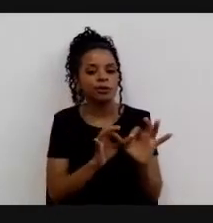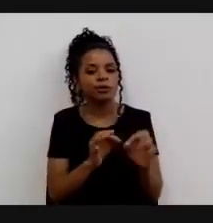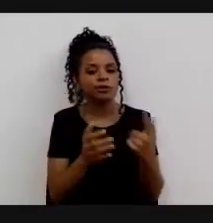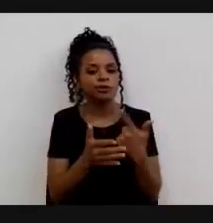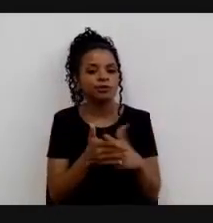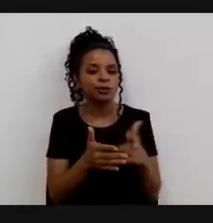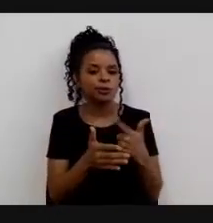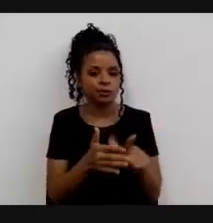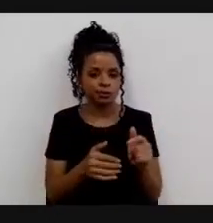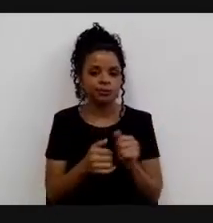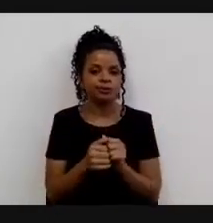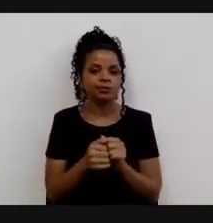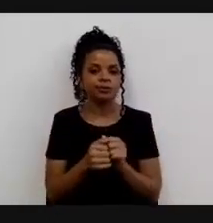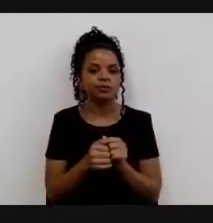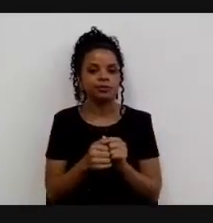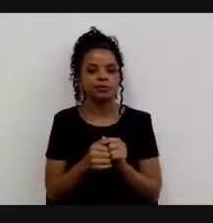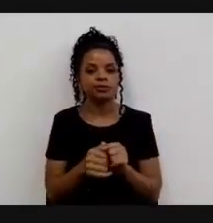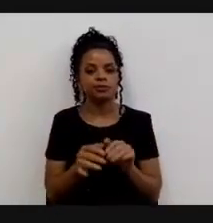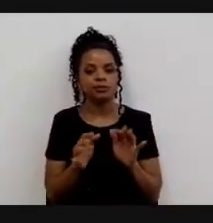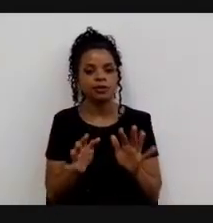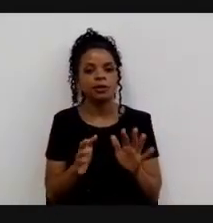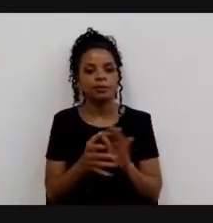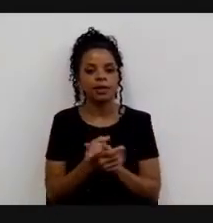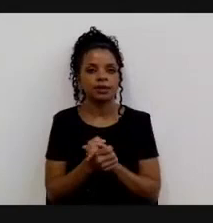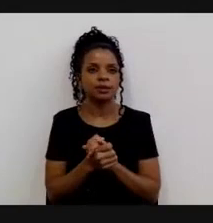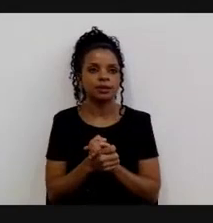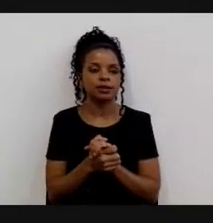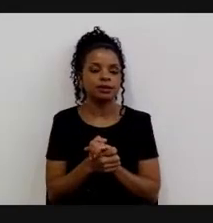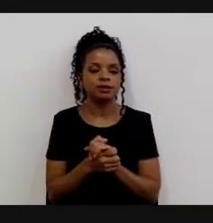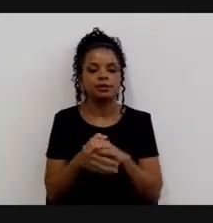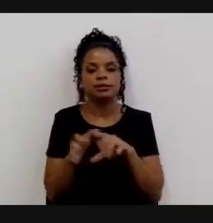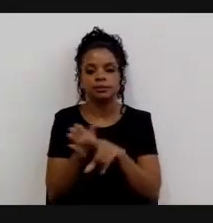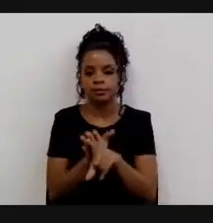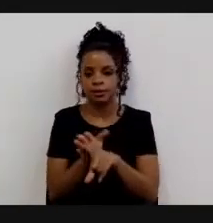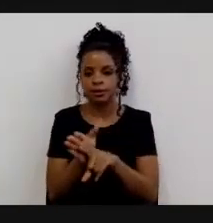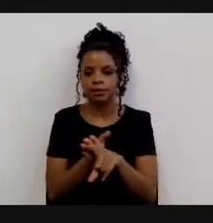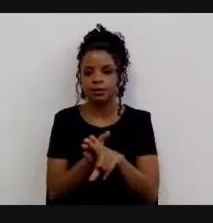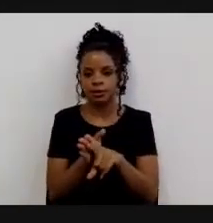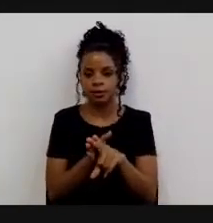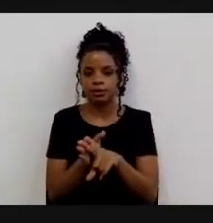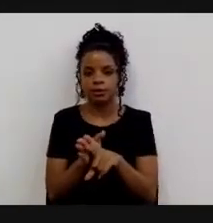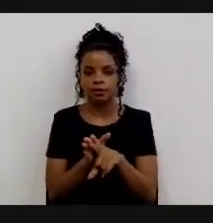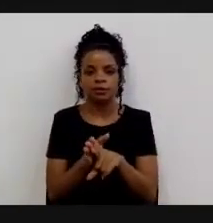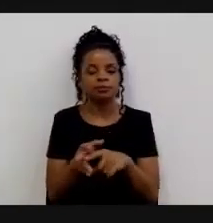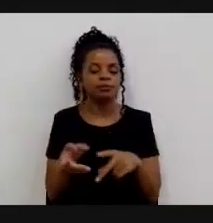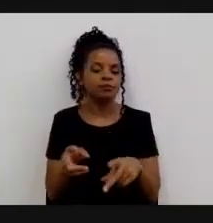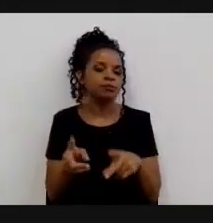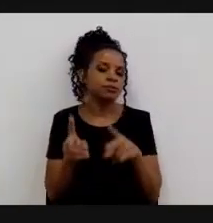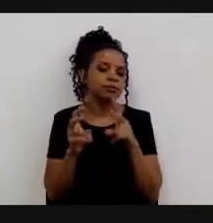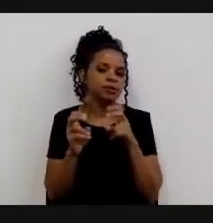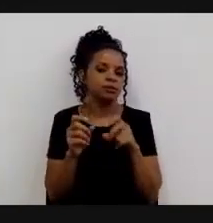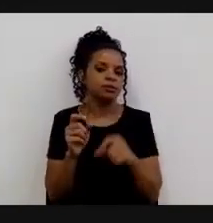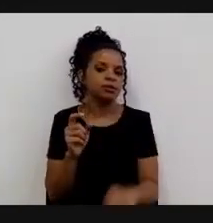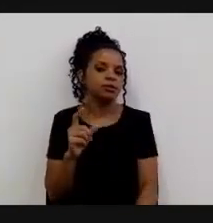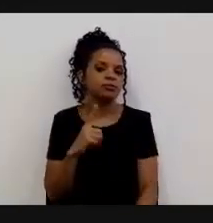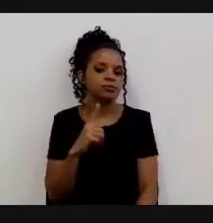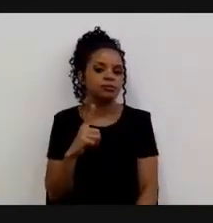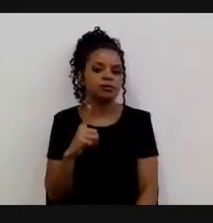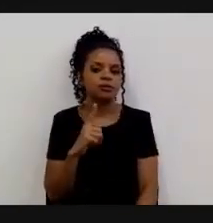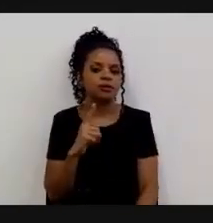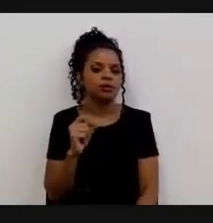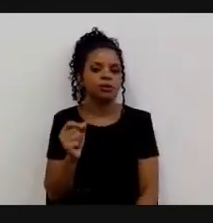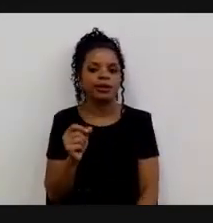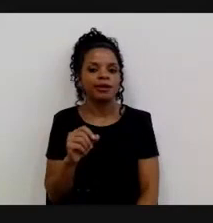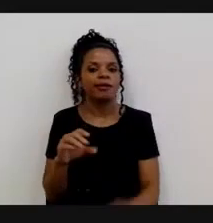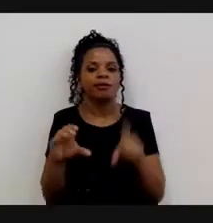problema. Só que, no entanto, durante a pesquisa, eu fui percebendo que ela foi criando uma rede de